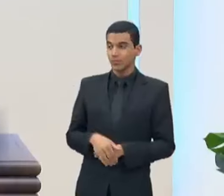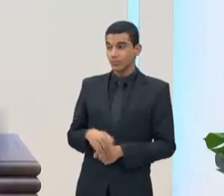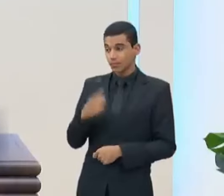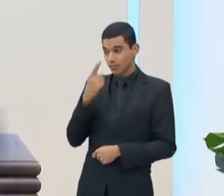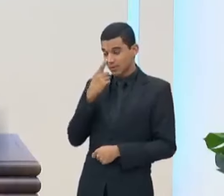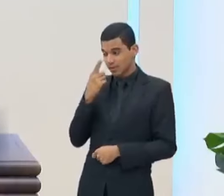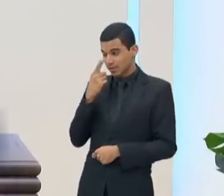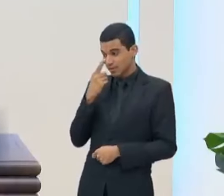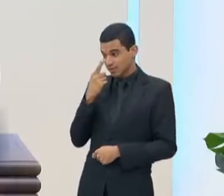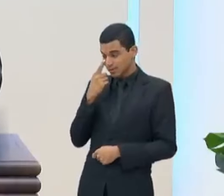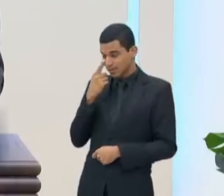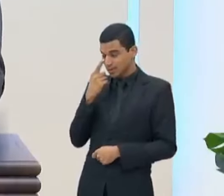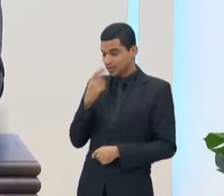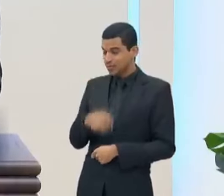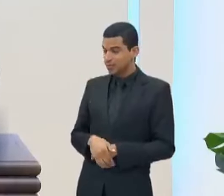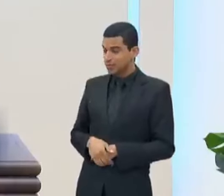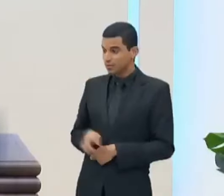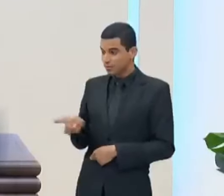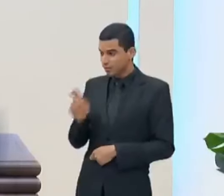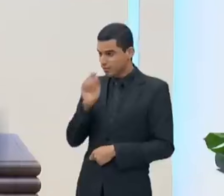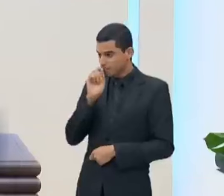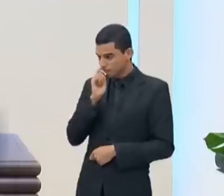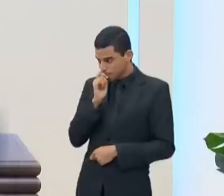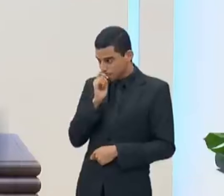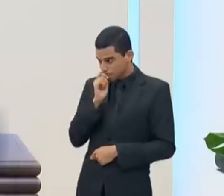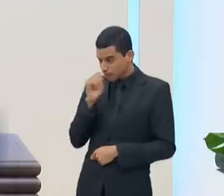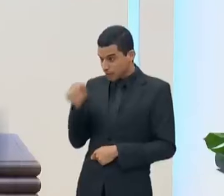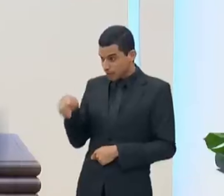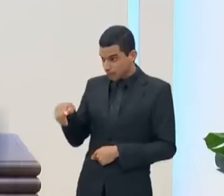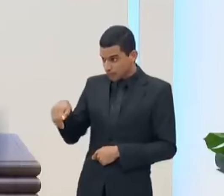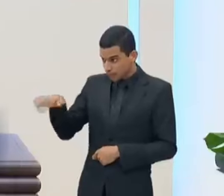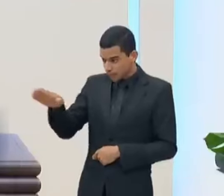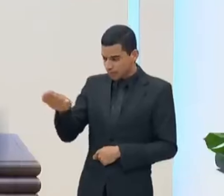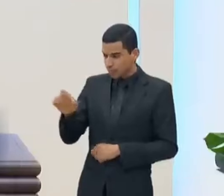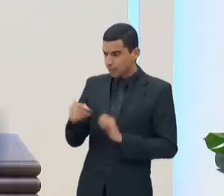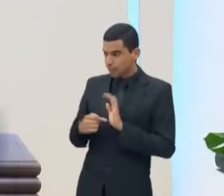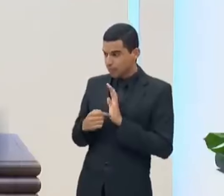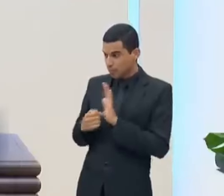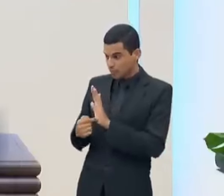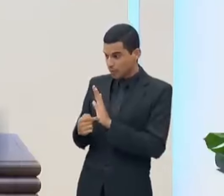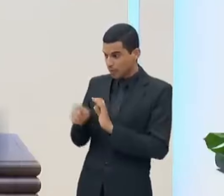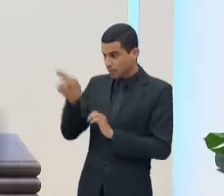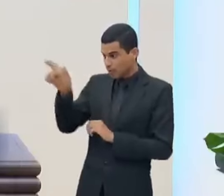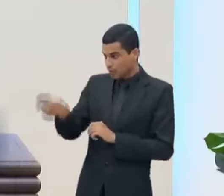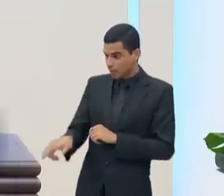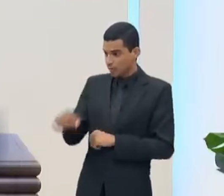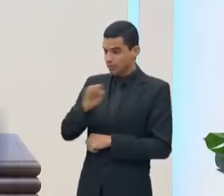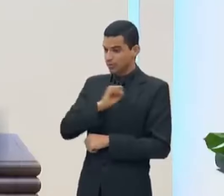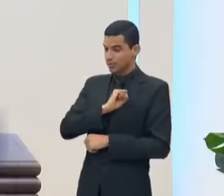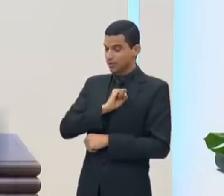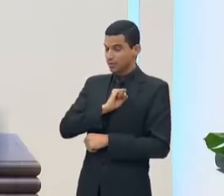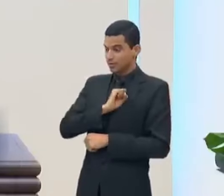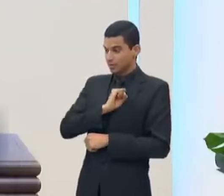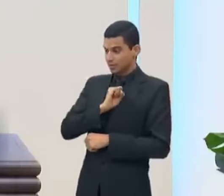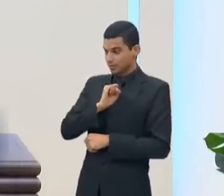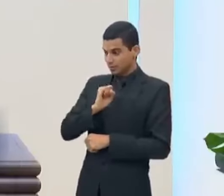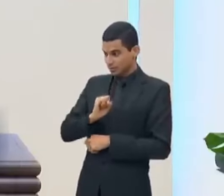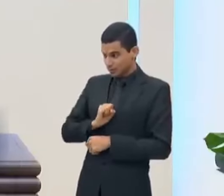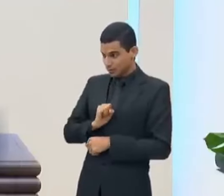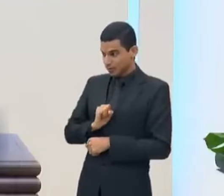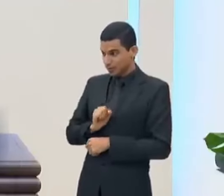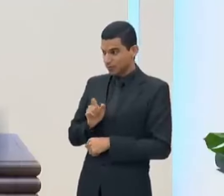olhe, não conte isso a ninguém, mas vá e apresente-se ao sacerdote e